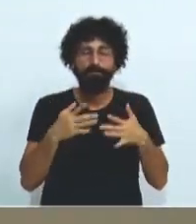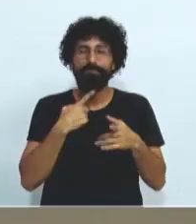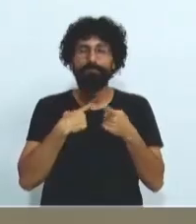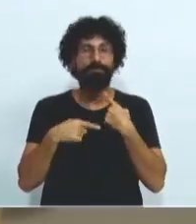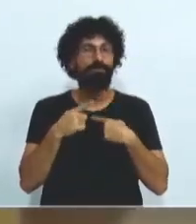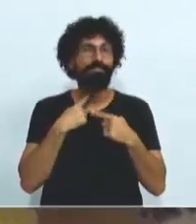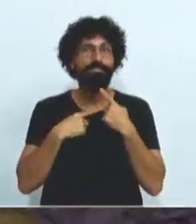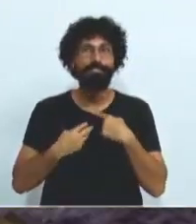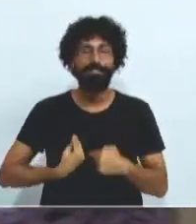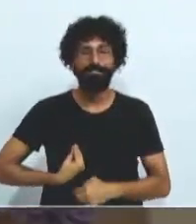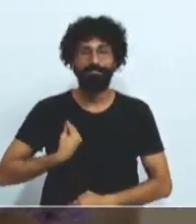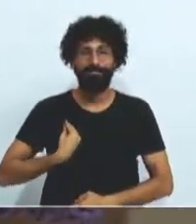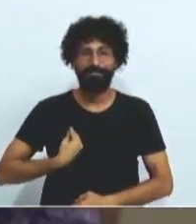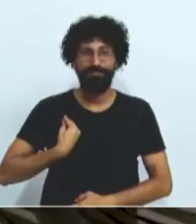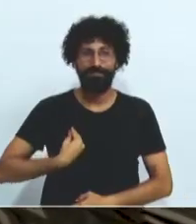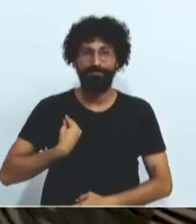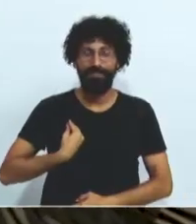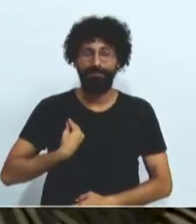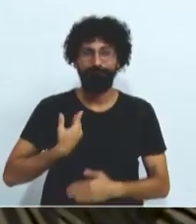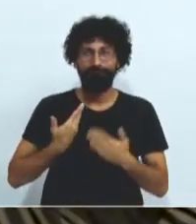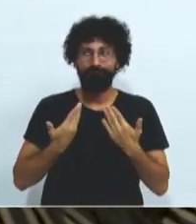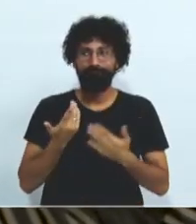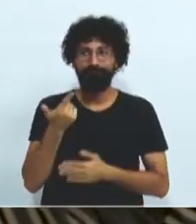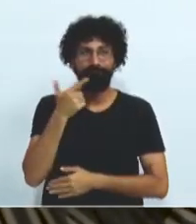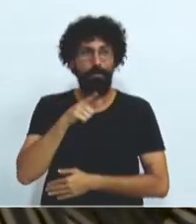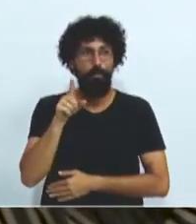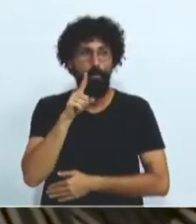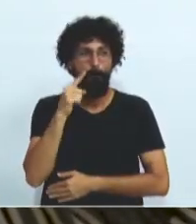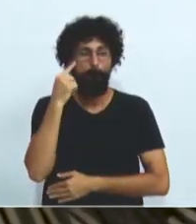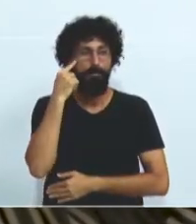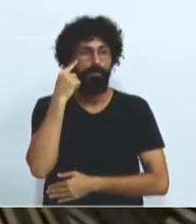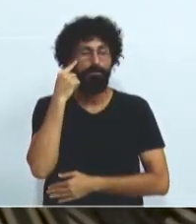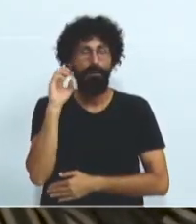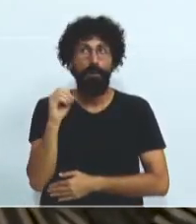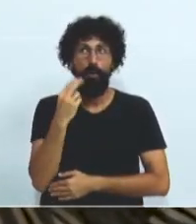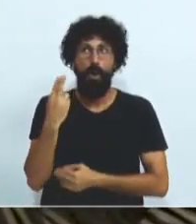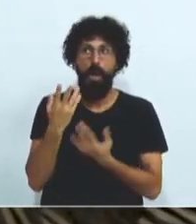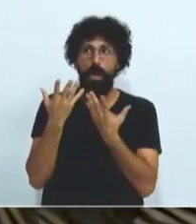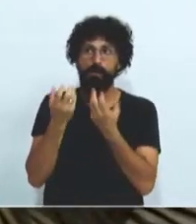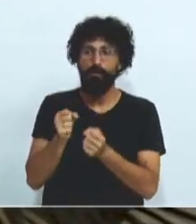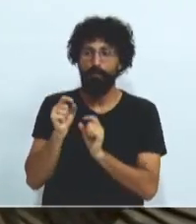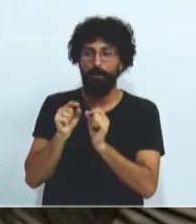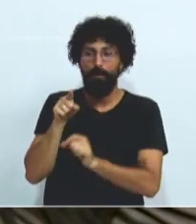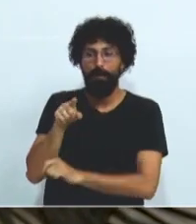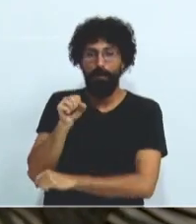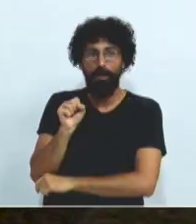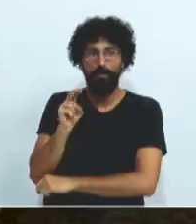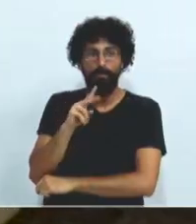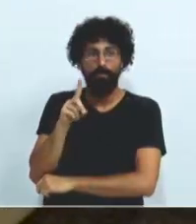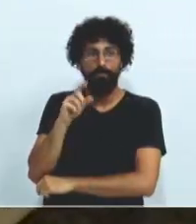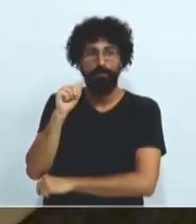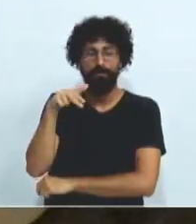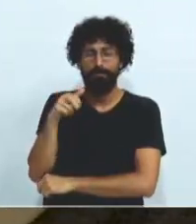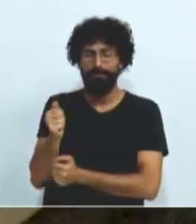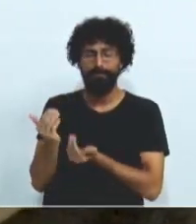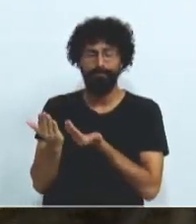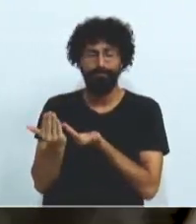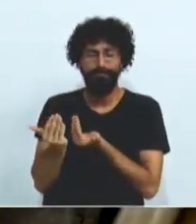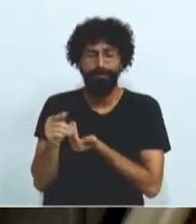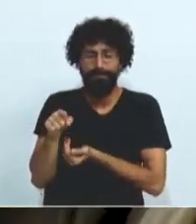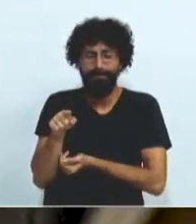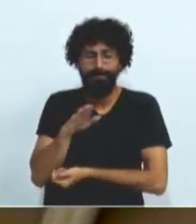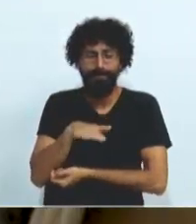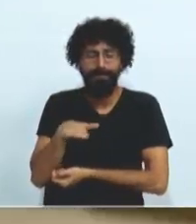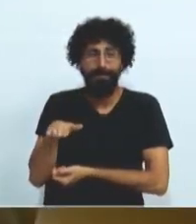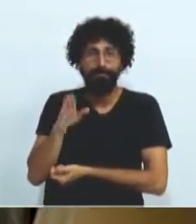vontade de viver. Não dá nem para imaginar ou aceitar que a Suzana, tão nova, já trava uma